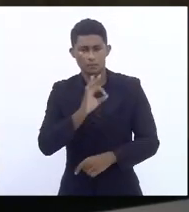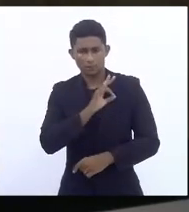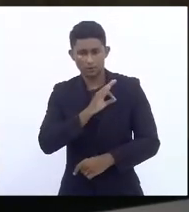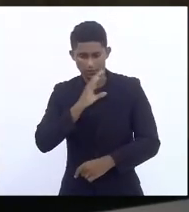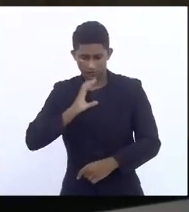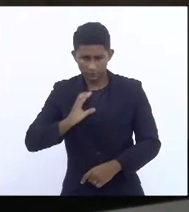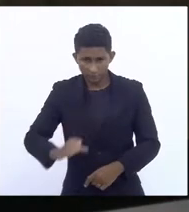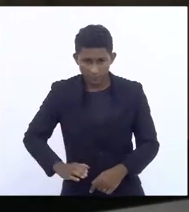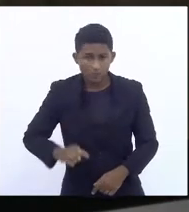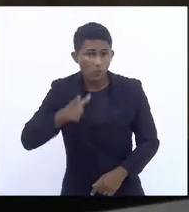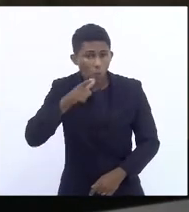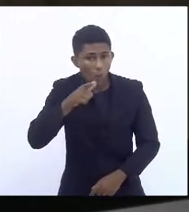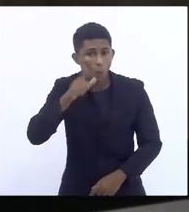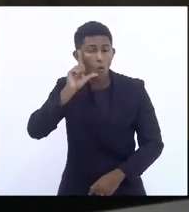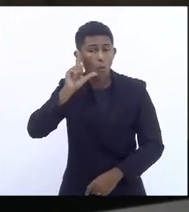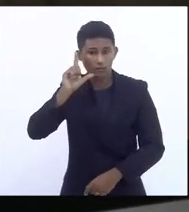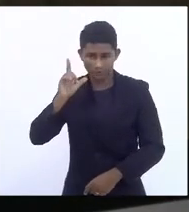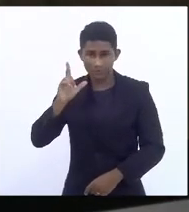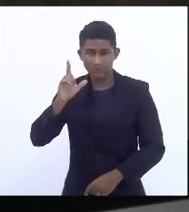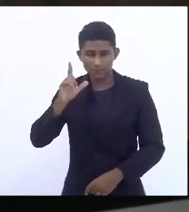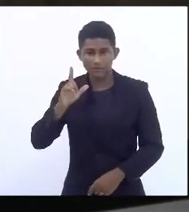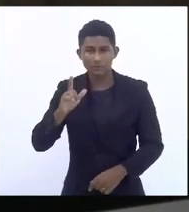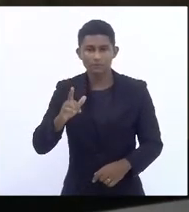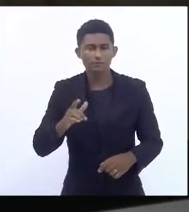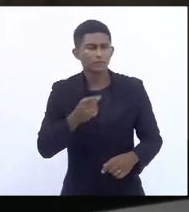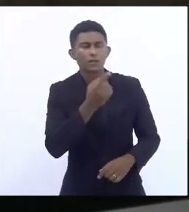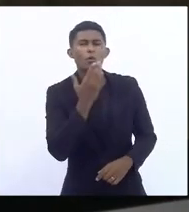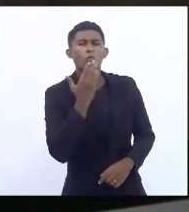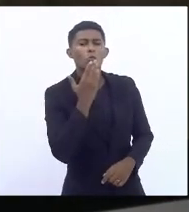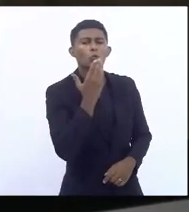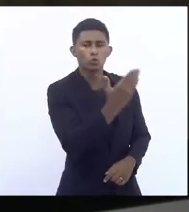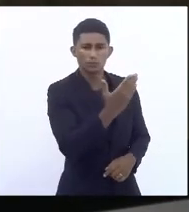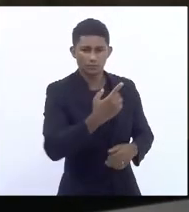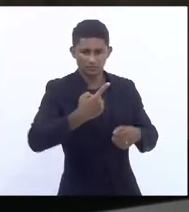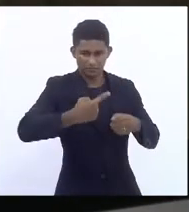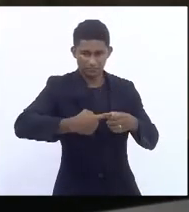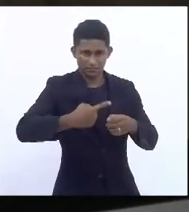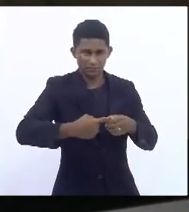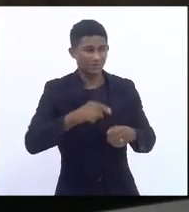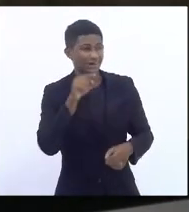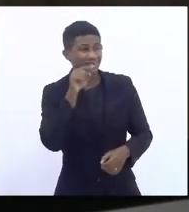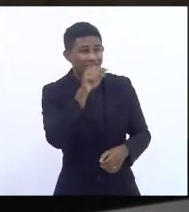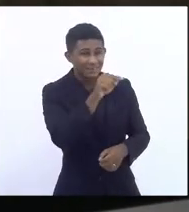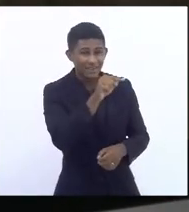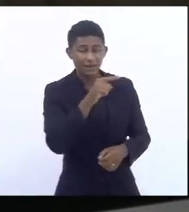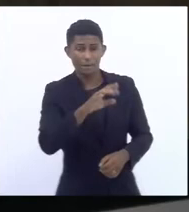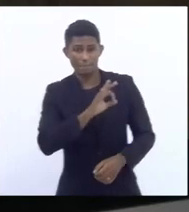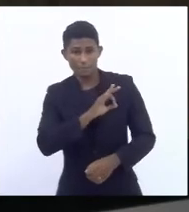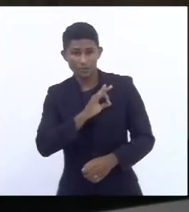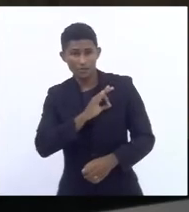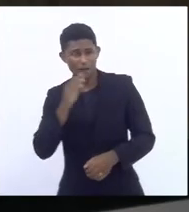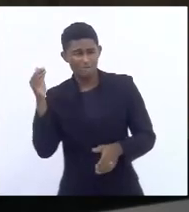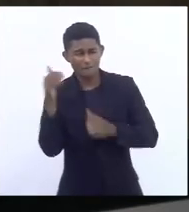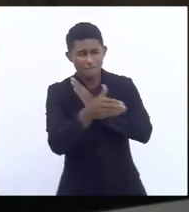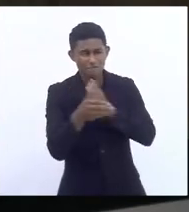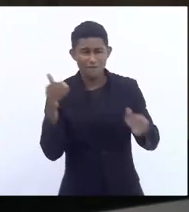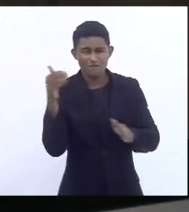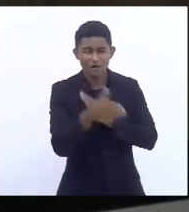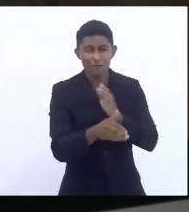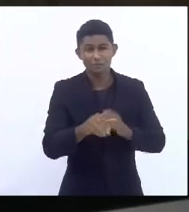de ontem no Clube Municipal e lá estavam mais de 800 policiais civis de